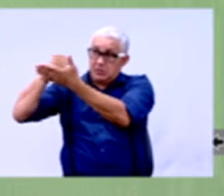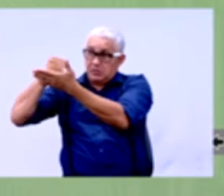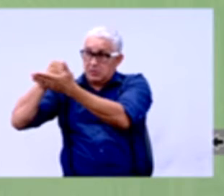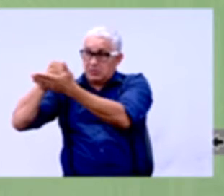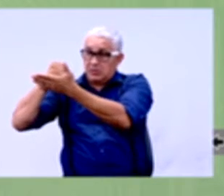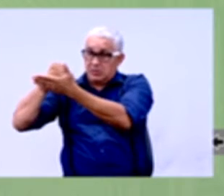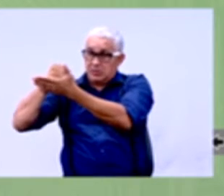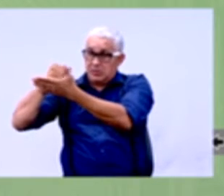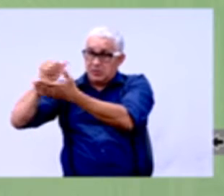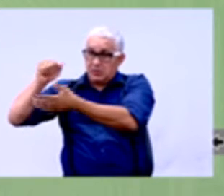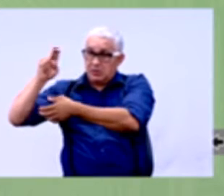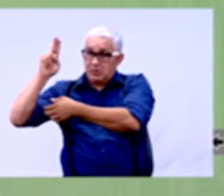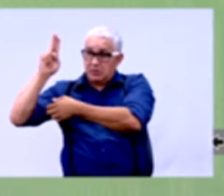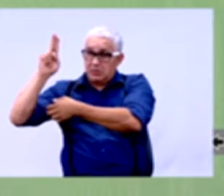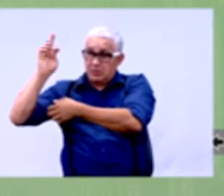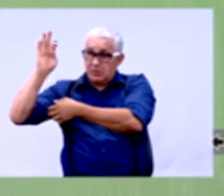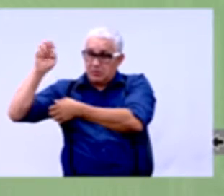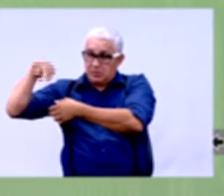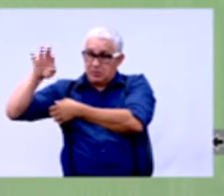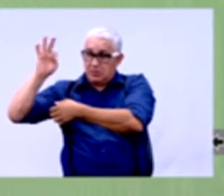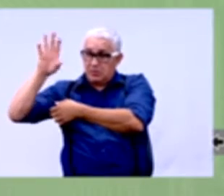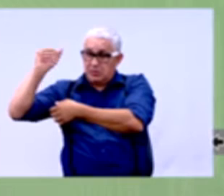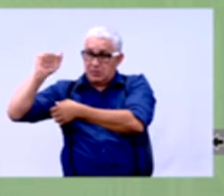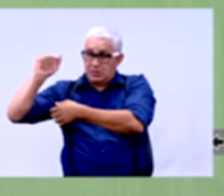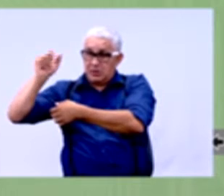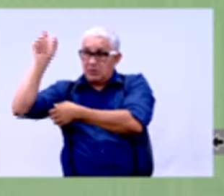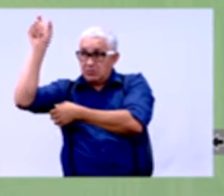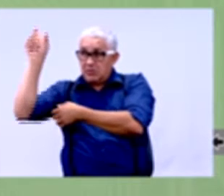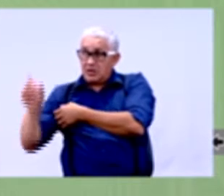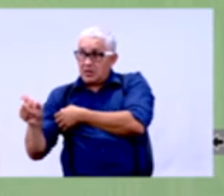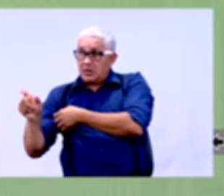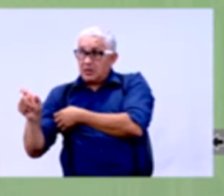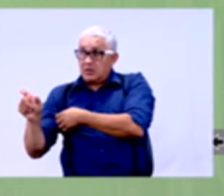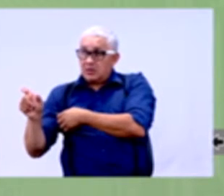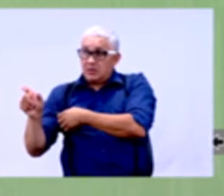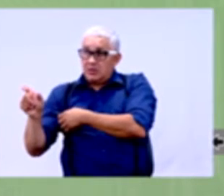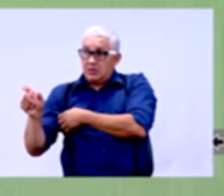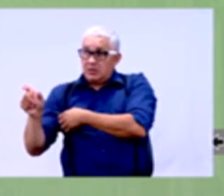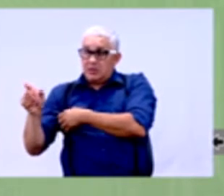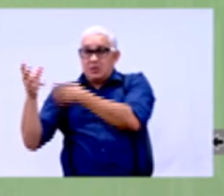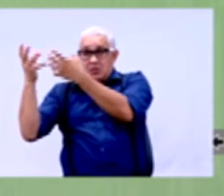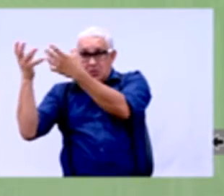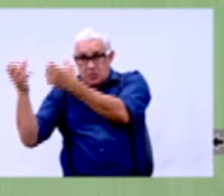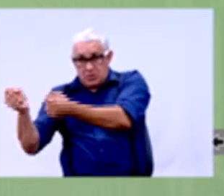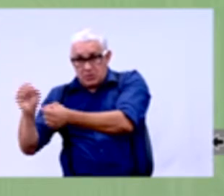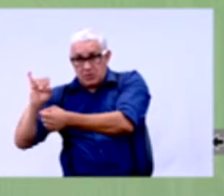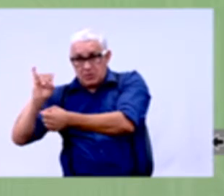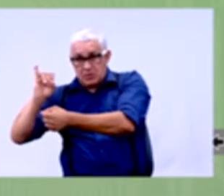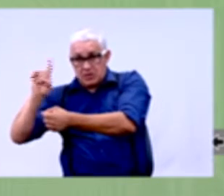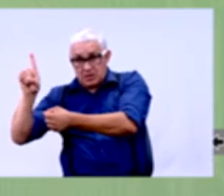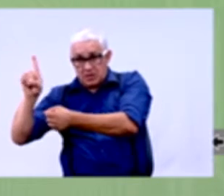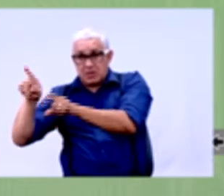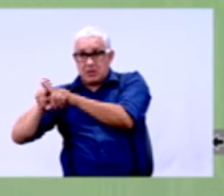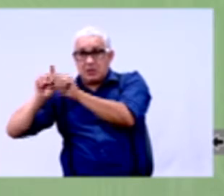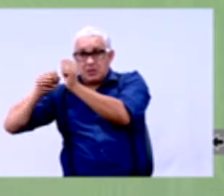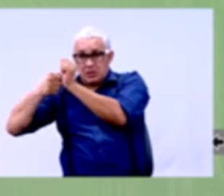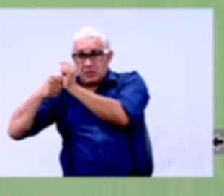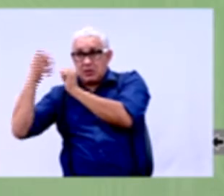autentica cliente. Esse método autentica cliente recebe como parâmetro o ID e a